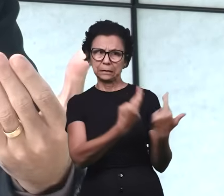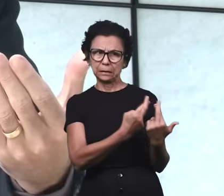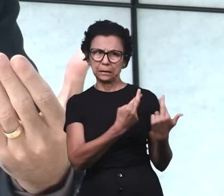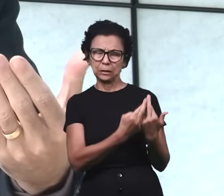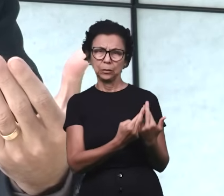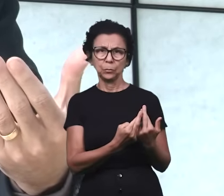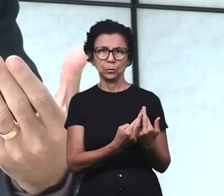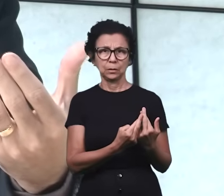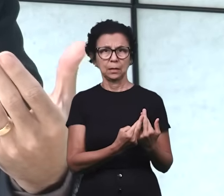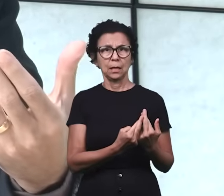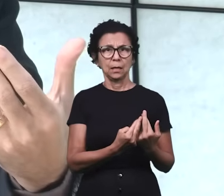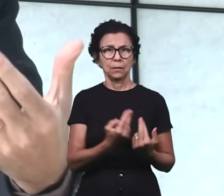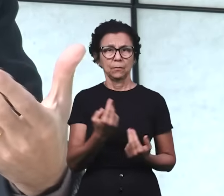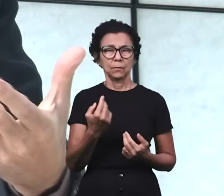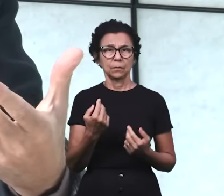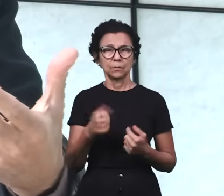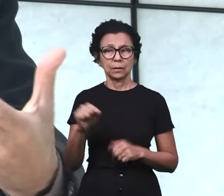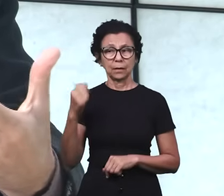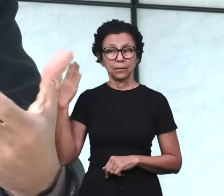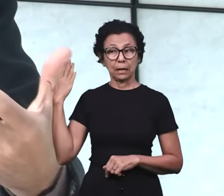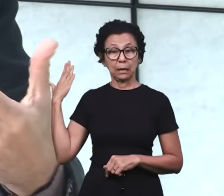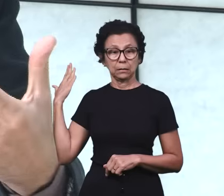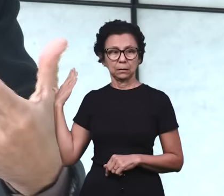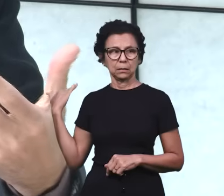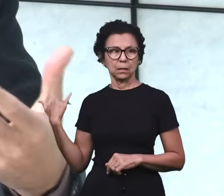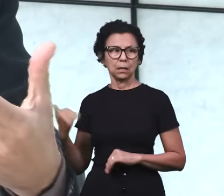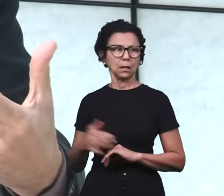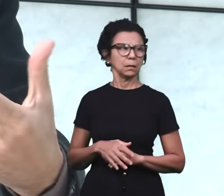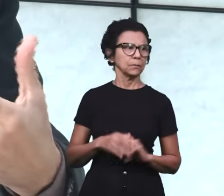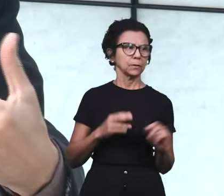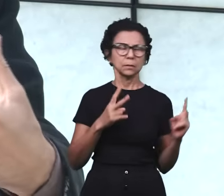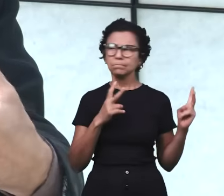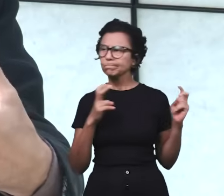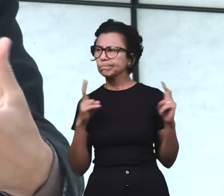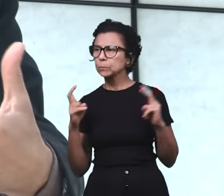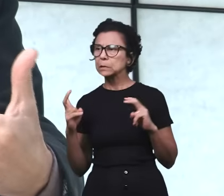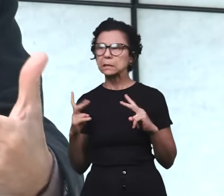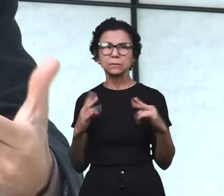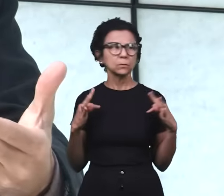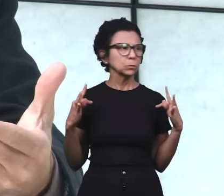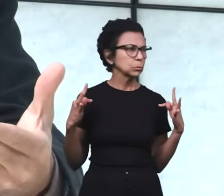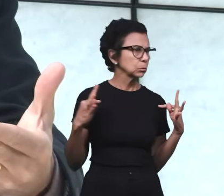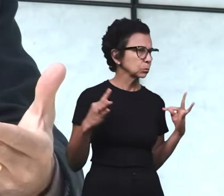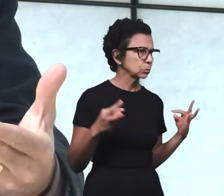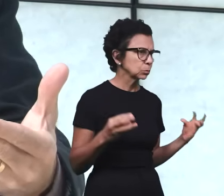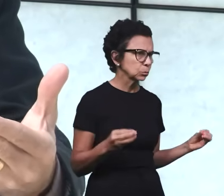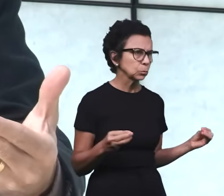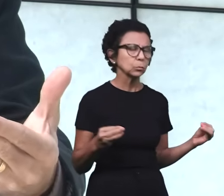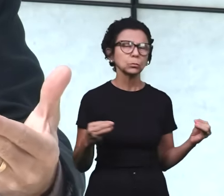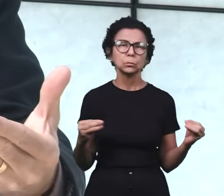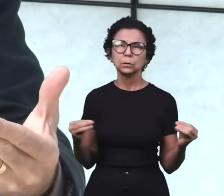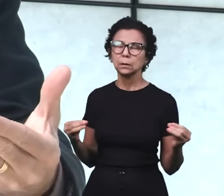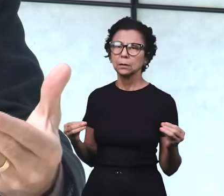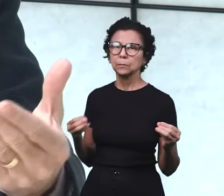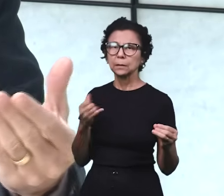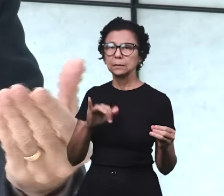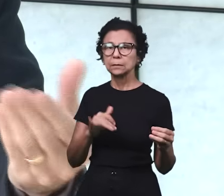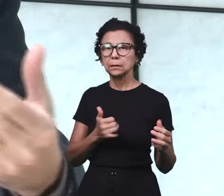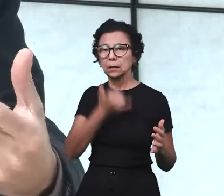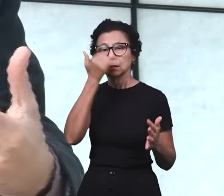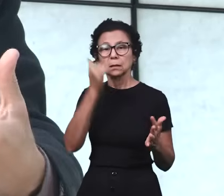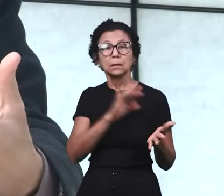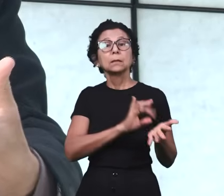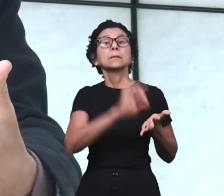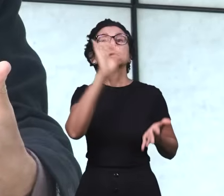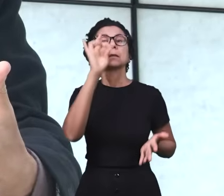de até intensidade, porque ele tinha que cuidar de uma série de situações que nós vamos